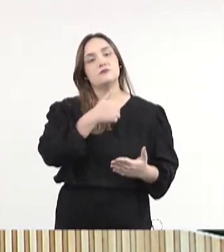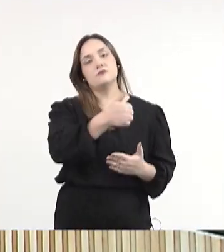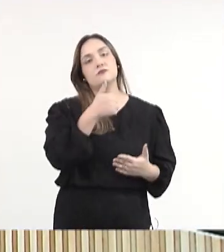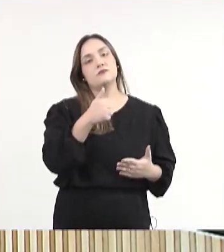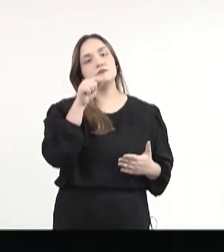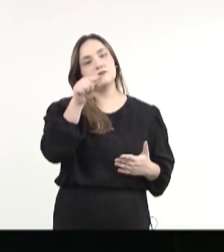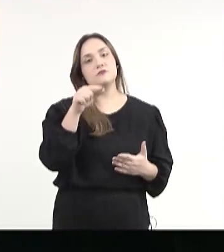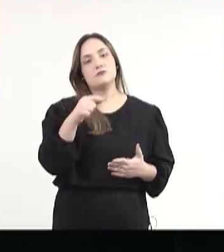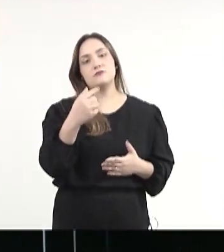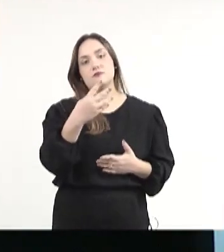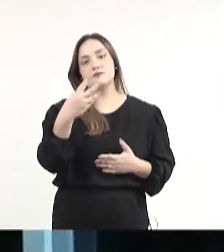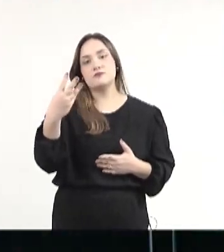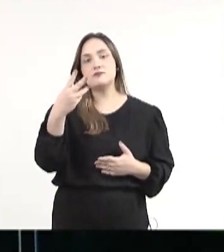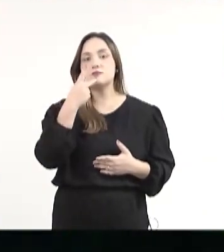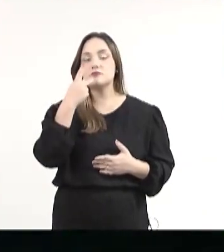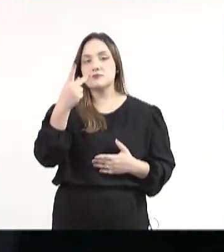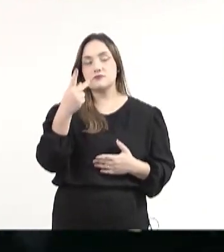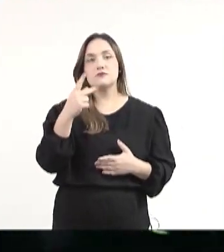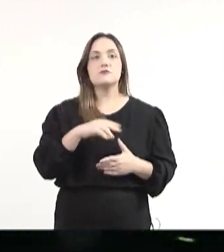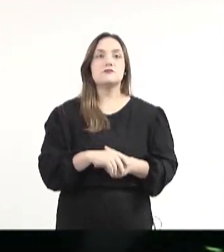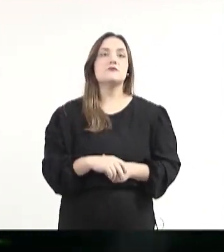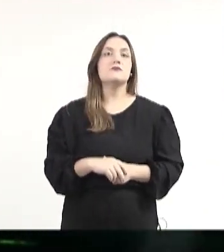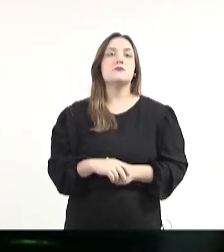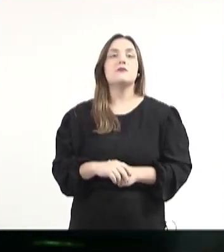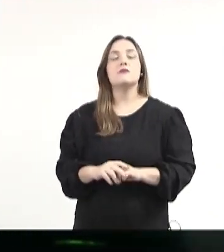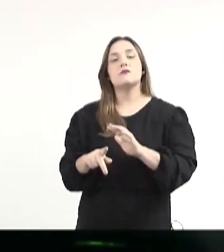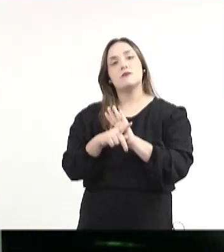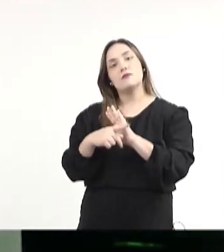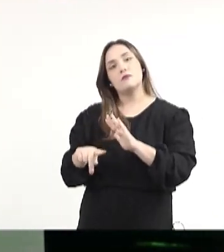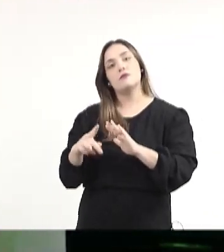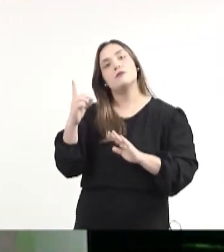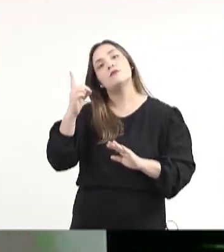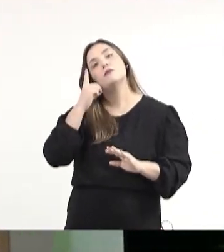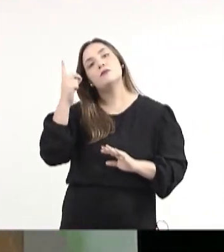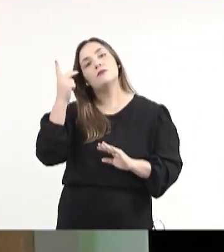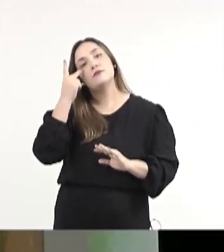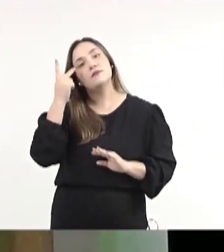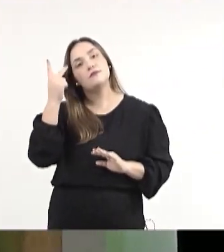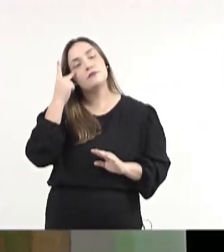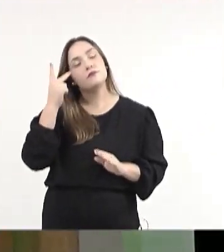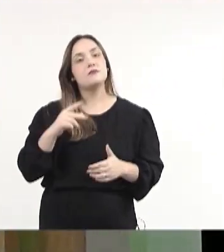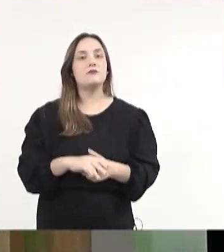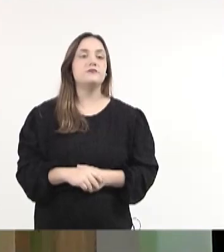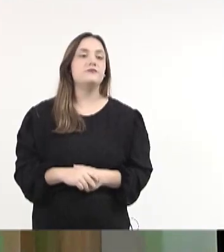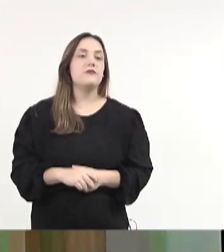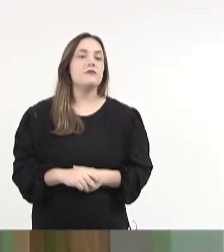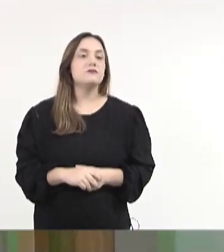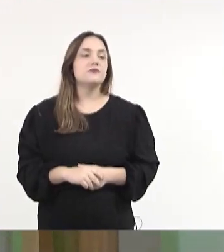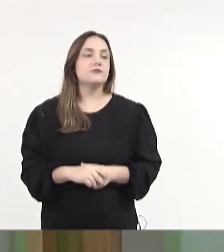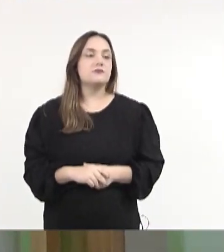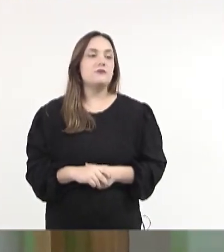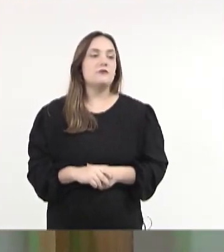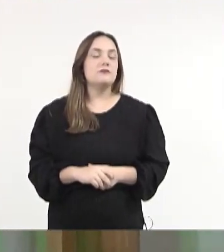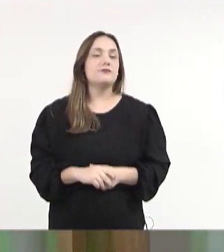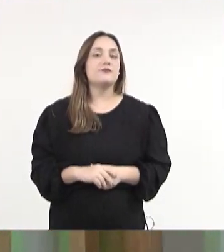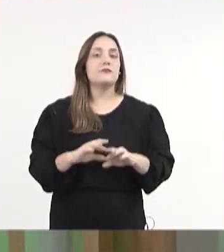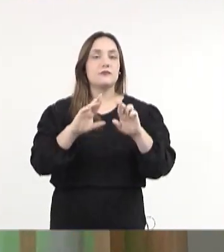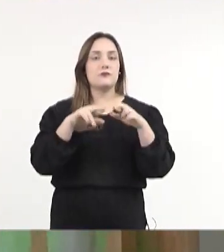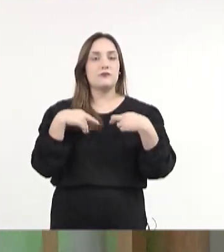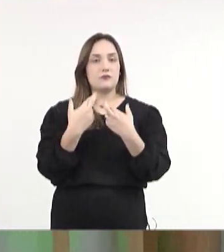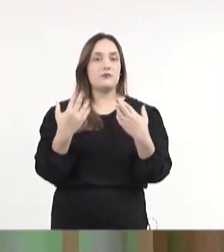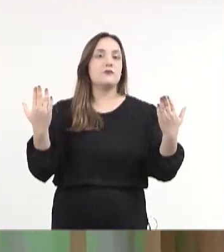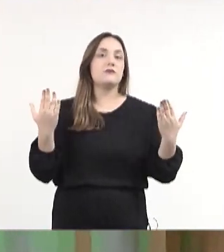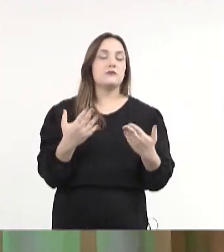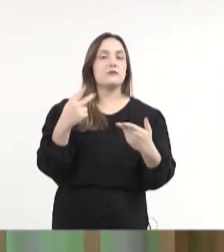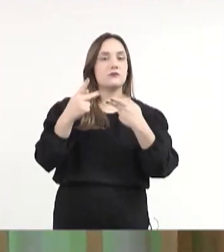11h43, falar agora sobre uma outra manifestação, dessa vez o deputado Pedro Kemp. Ele falou durante a sessão de